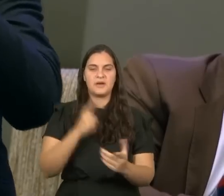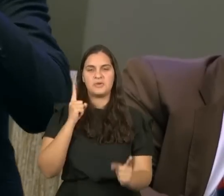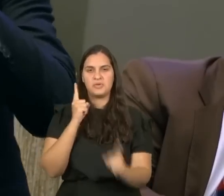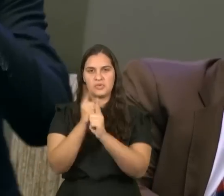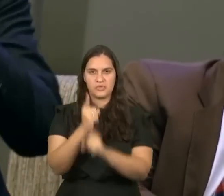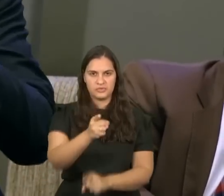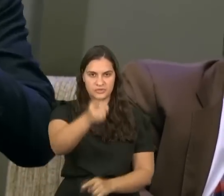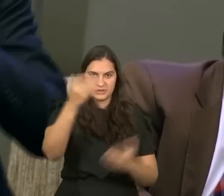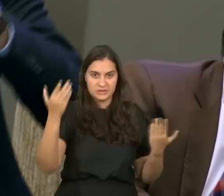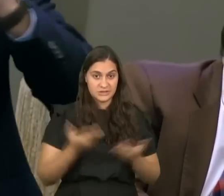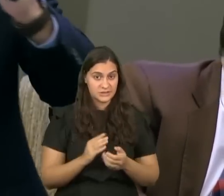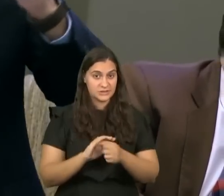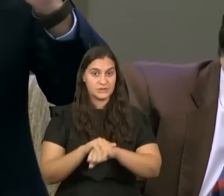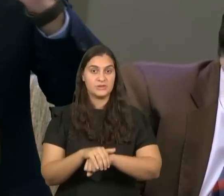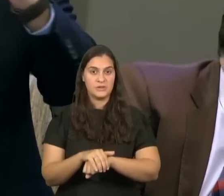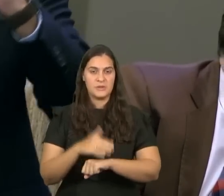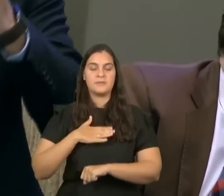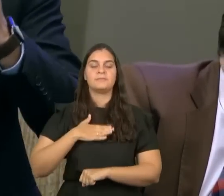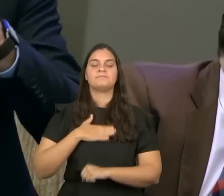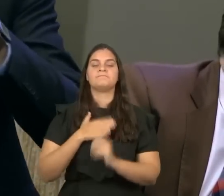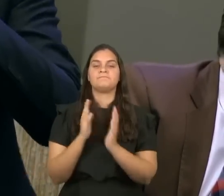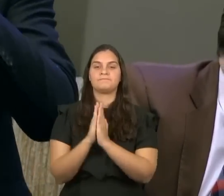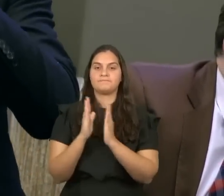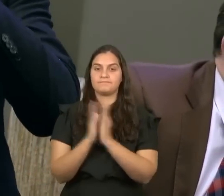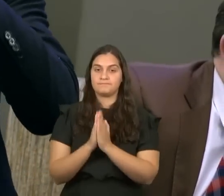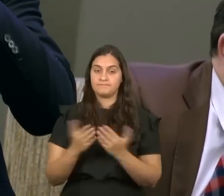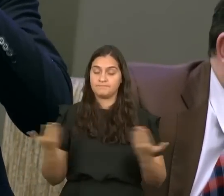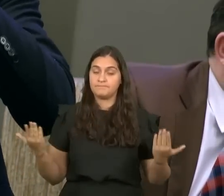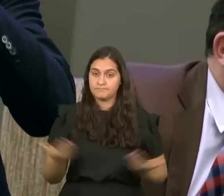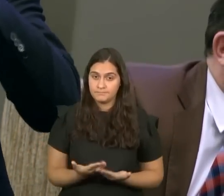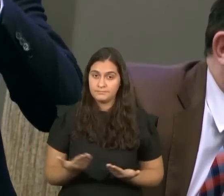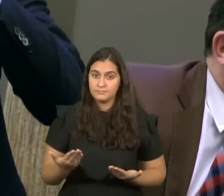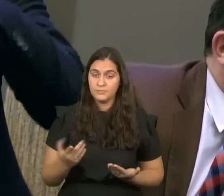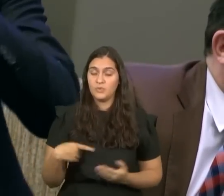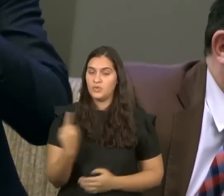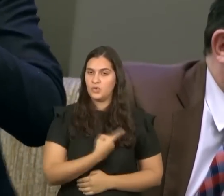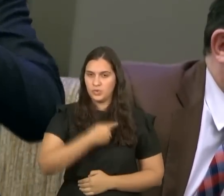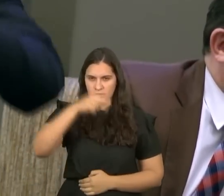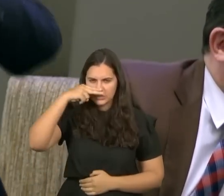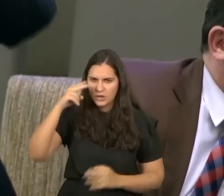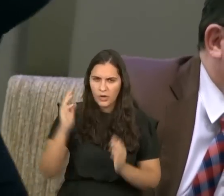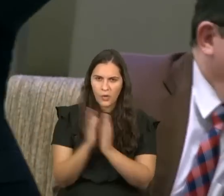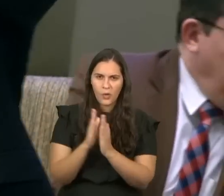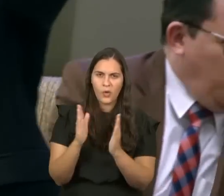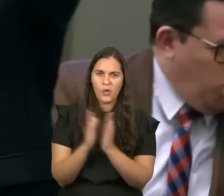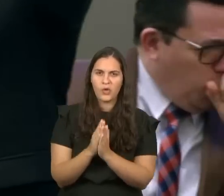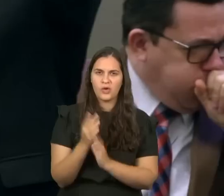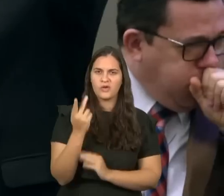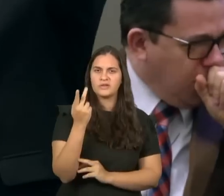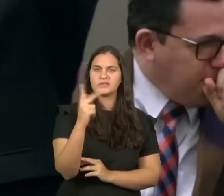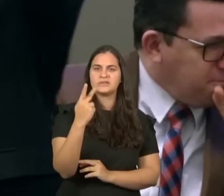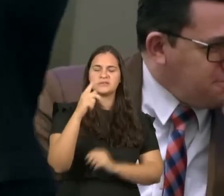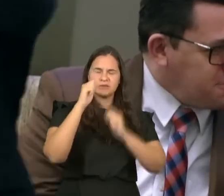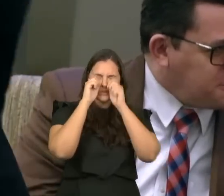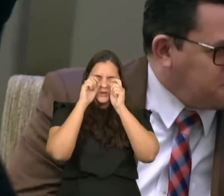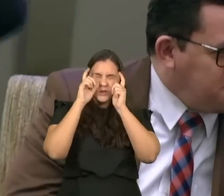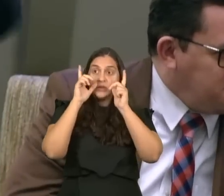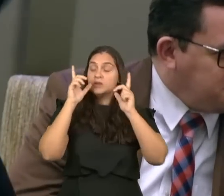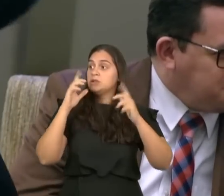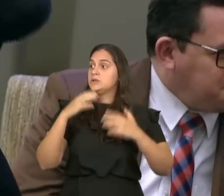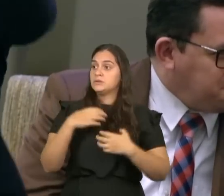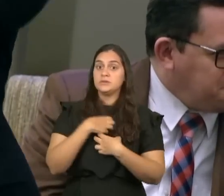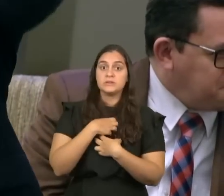encontro contigo e a minha oração a oração da igreja é que os teus olhos espirituais